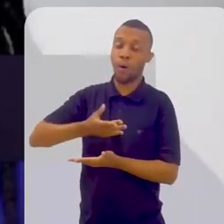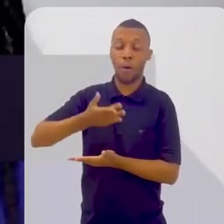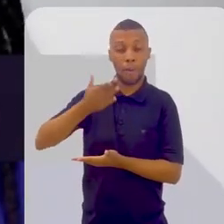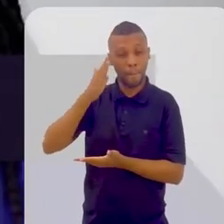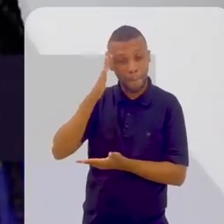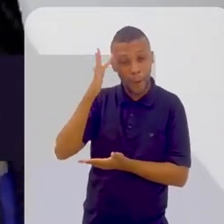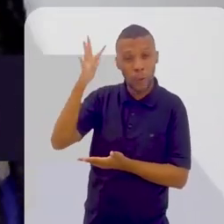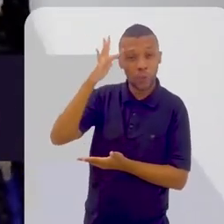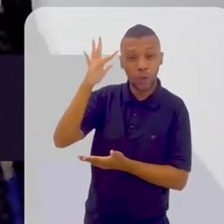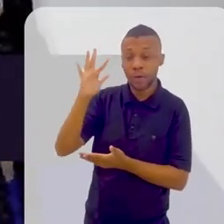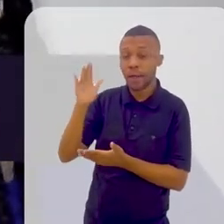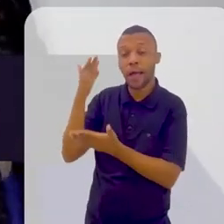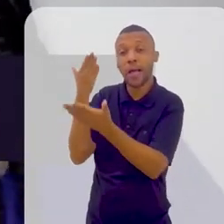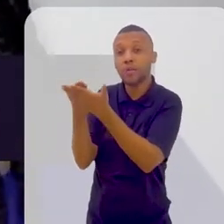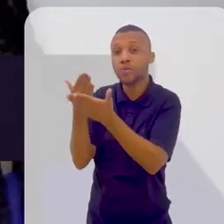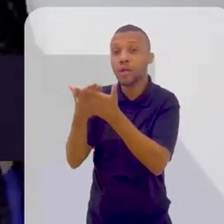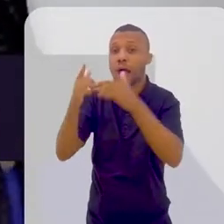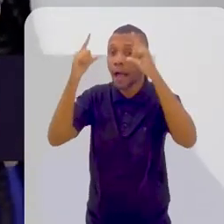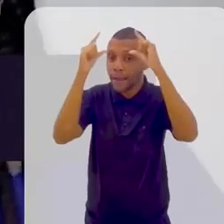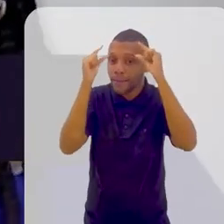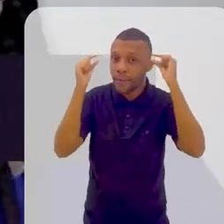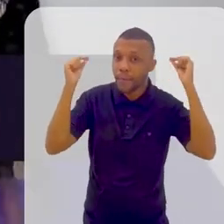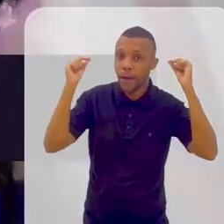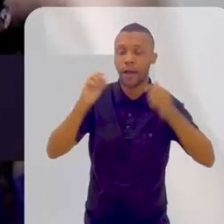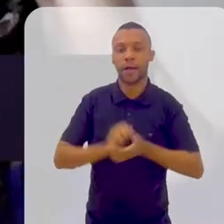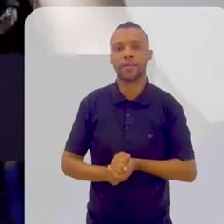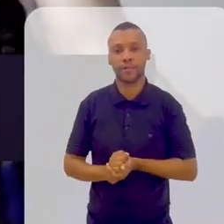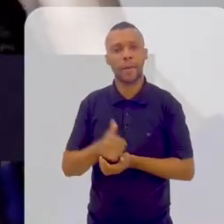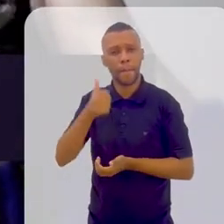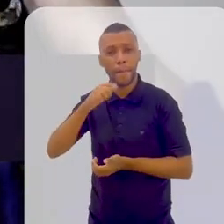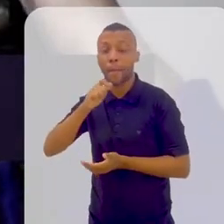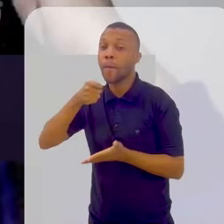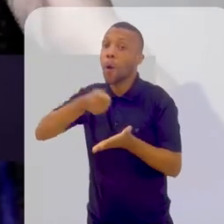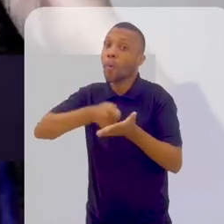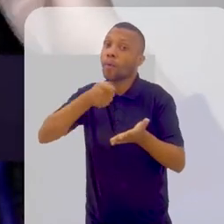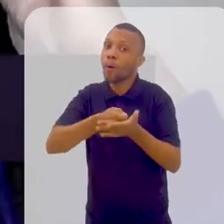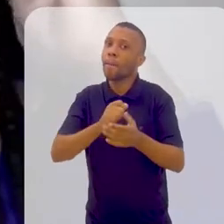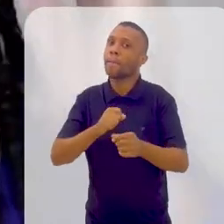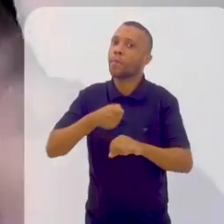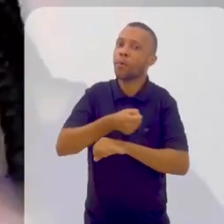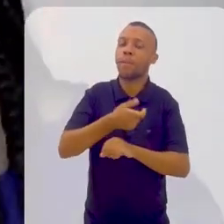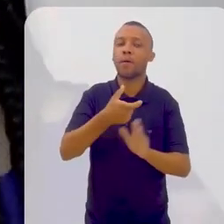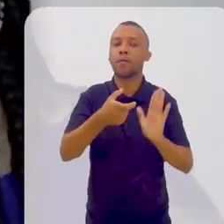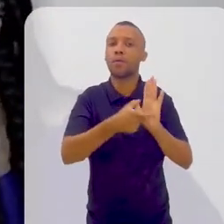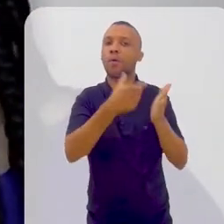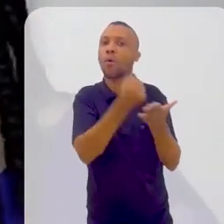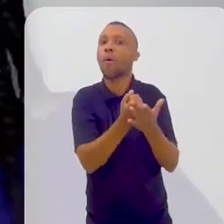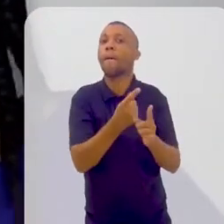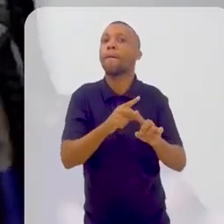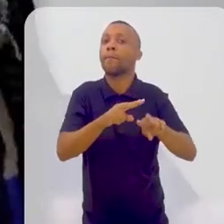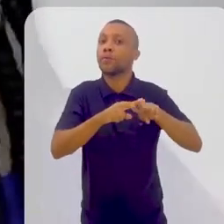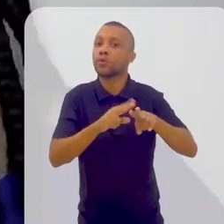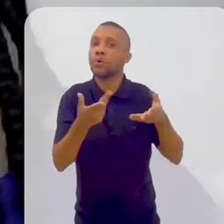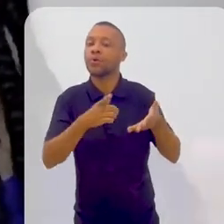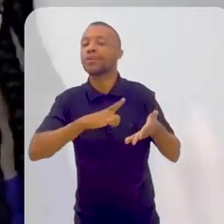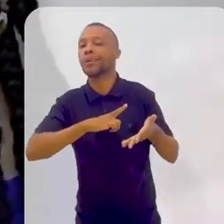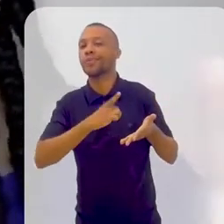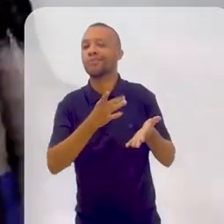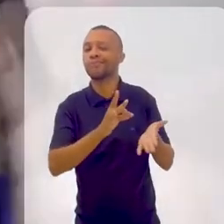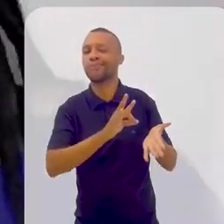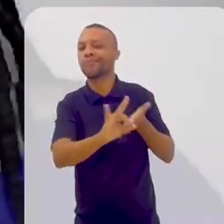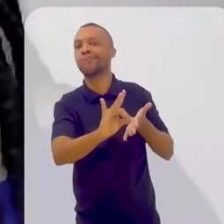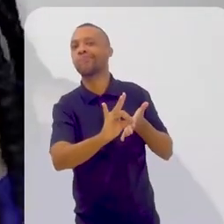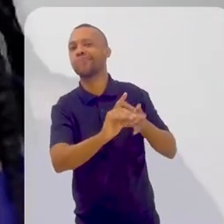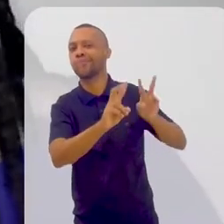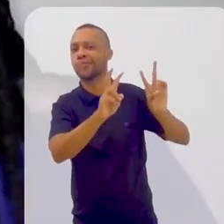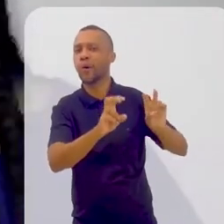meu sonho era fazer enfermagem, né? E minha mãe me obrigou a fazer processamento. Acho que por isso que hoje em dia eu tenho muita aversão às